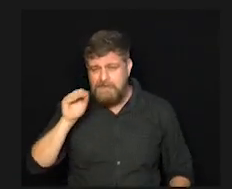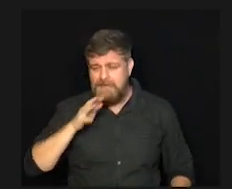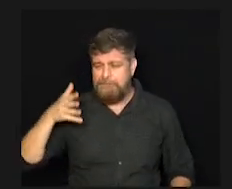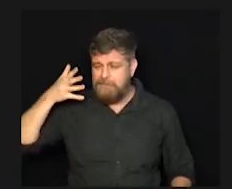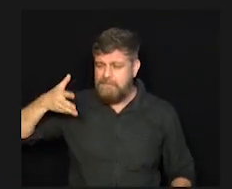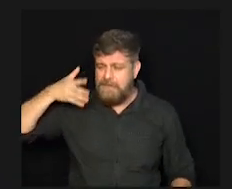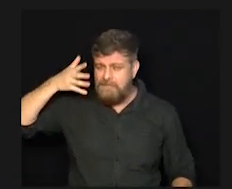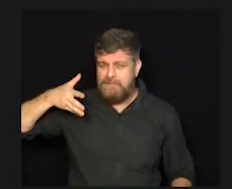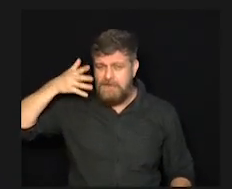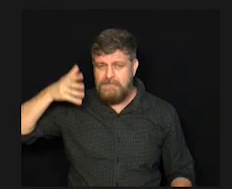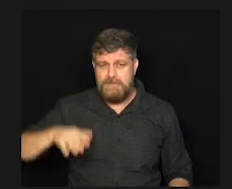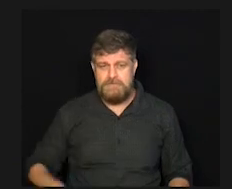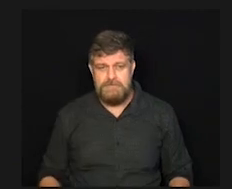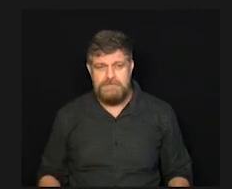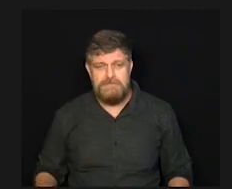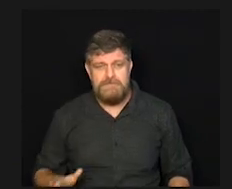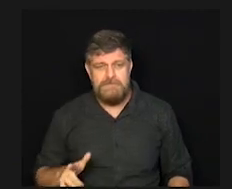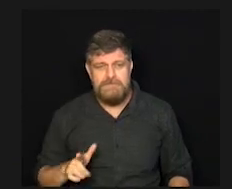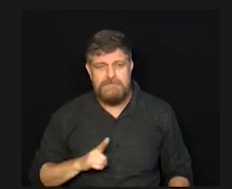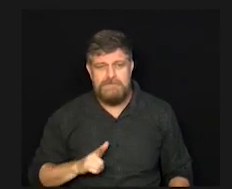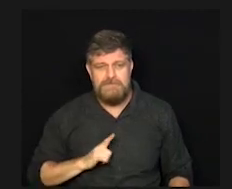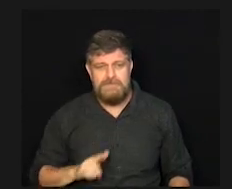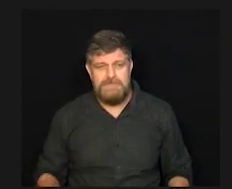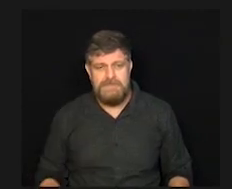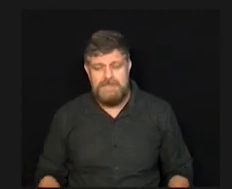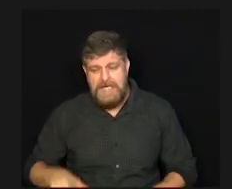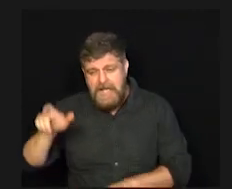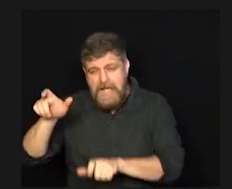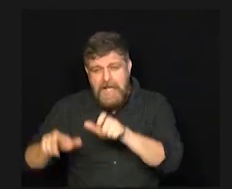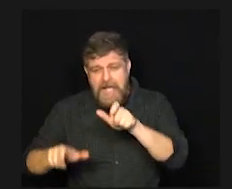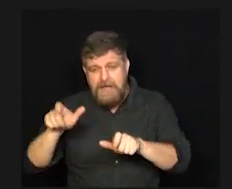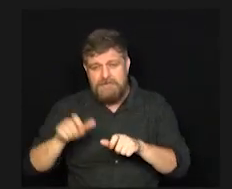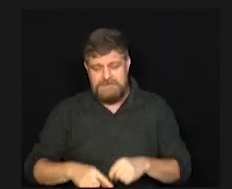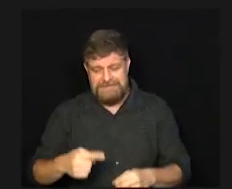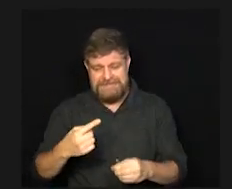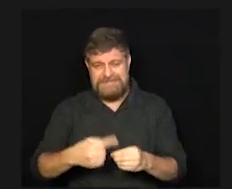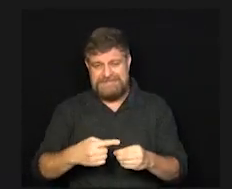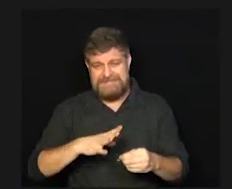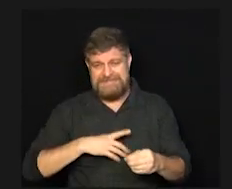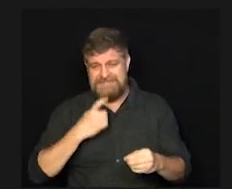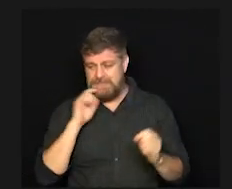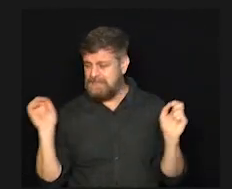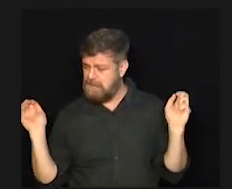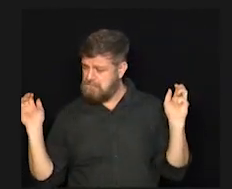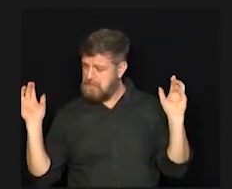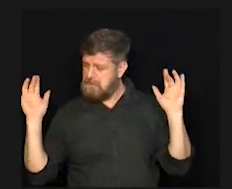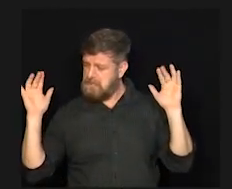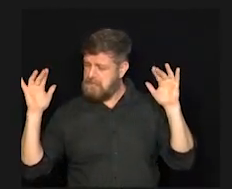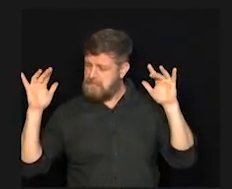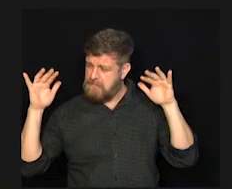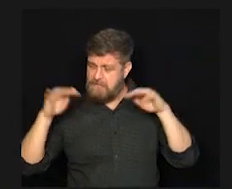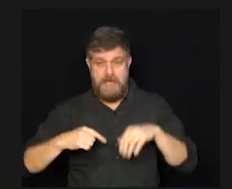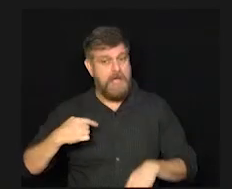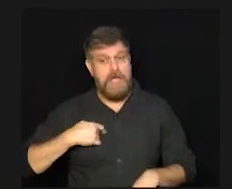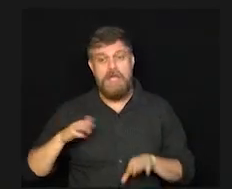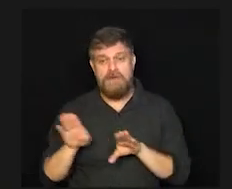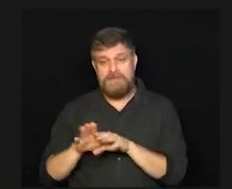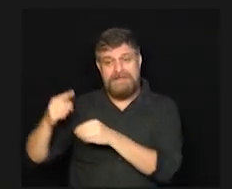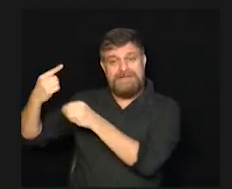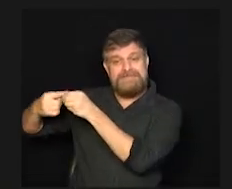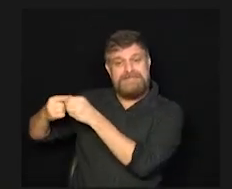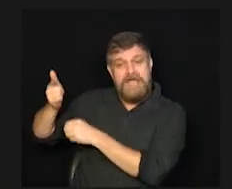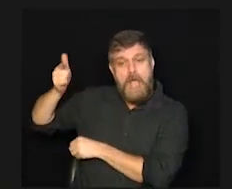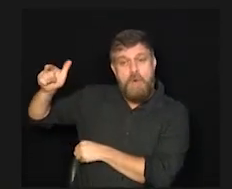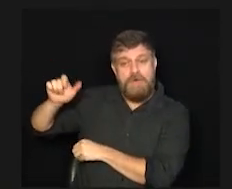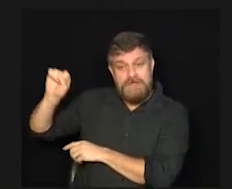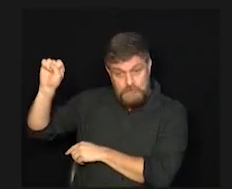falou, é o seguinte, sobre essa questão das pessoas que vêm para Campinas, e eu também não sou daqui, eu nasci no